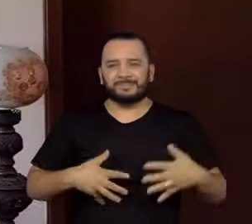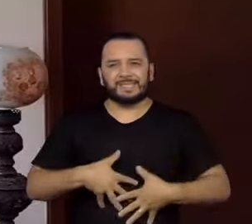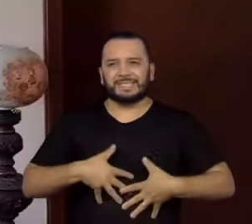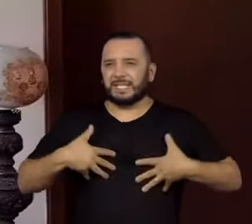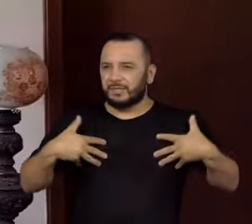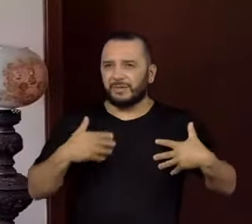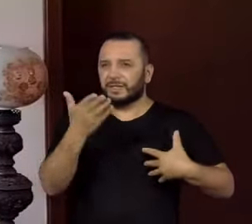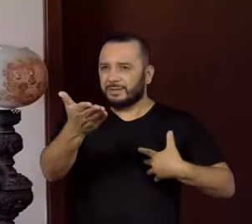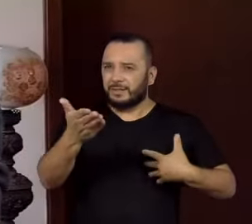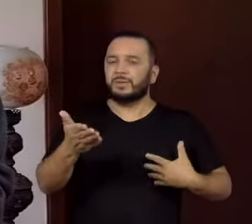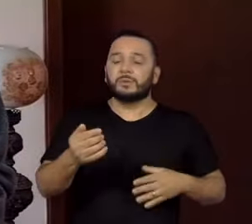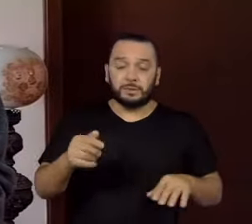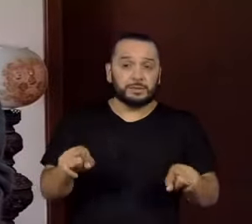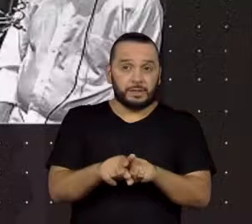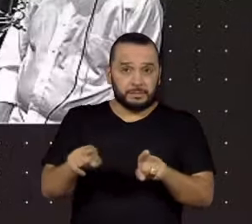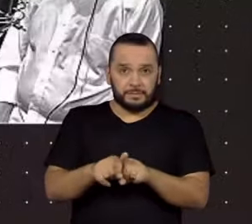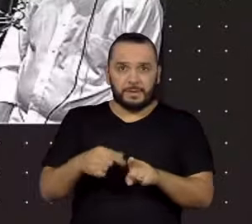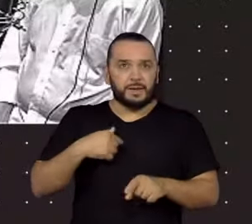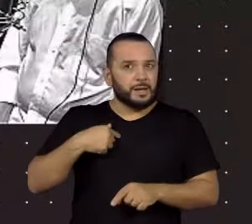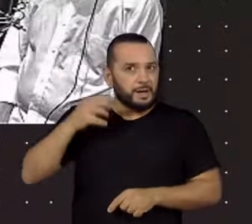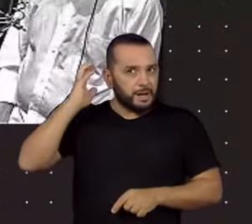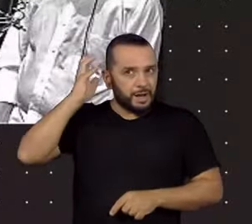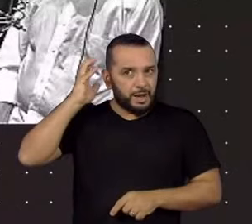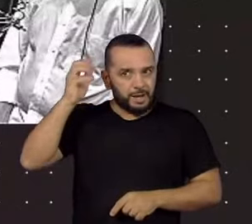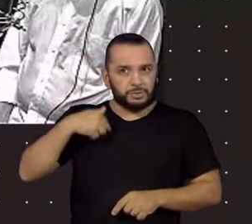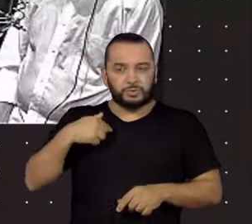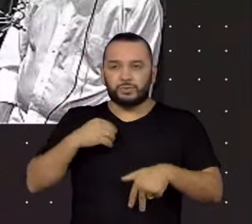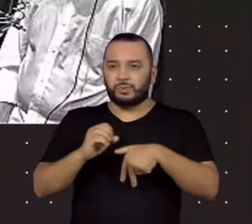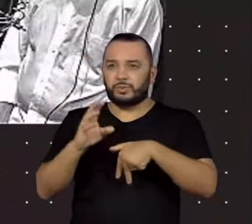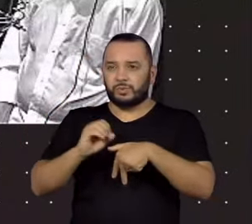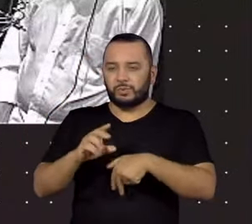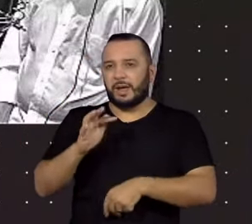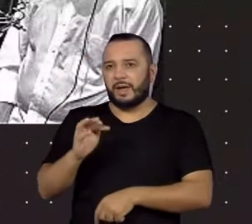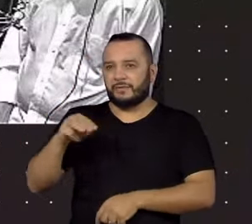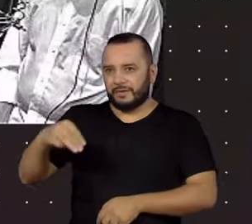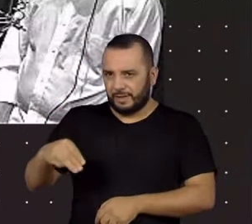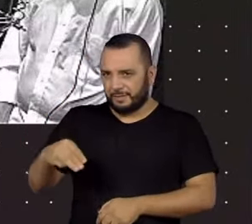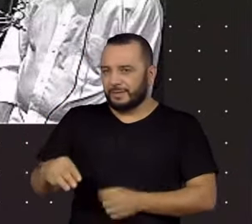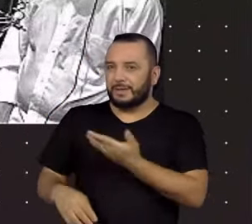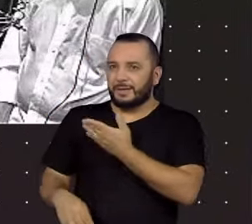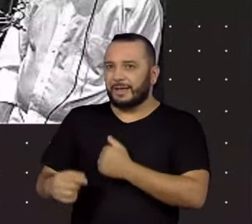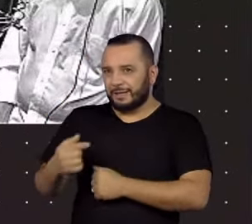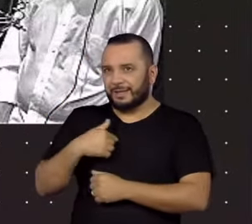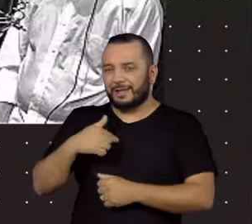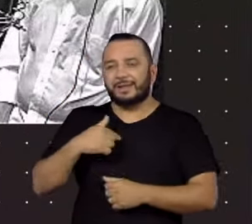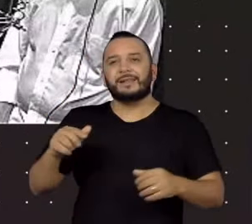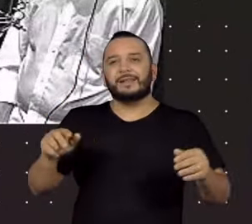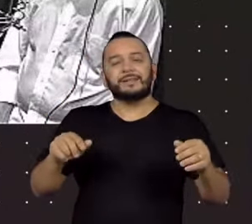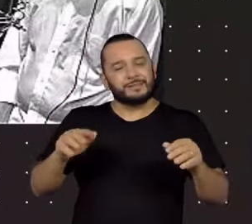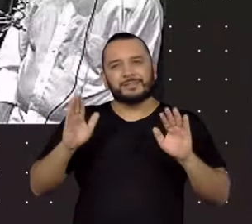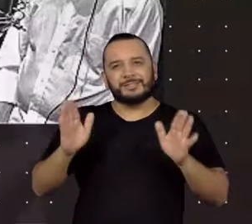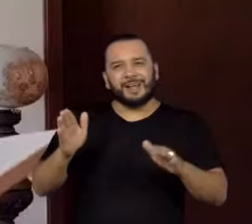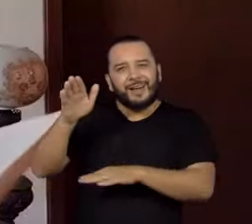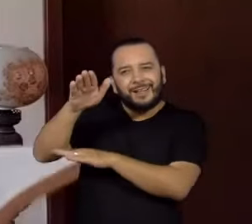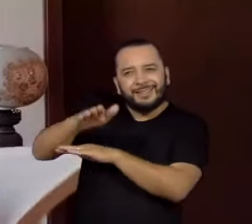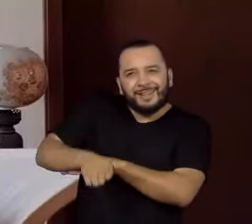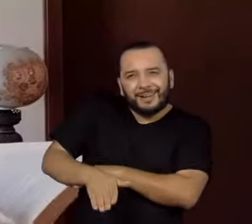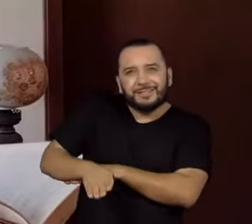Rádio FM, na Rádio Cultura FM, o programa Fim de Tarde é uma verdadeira atração para